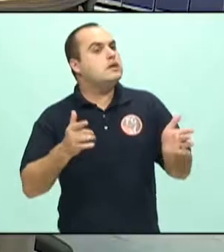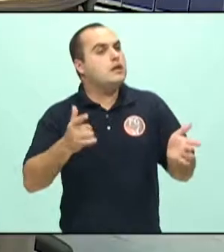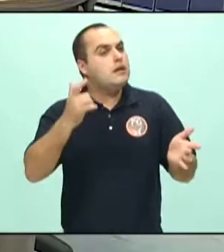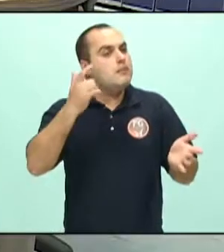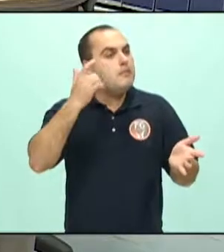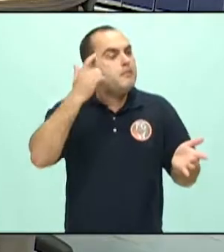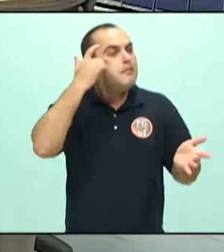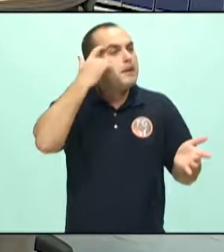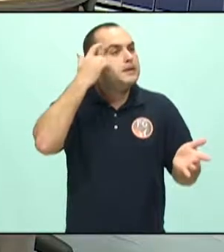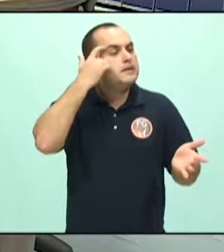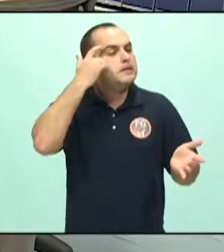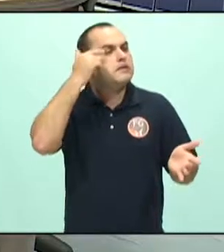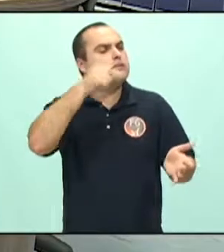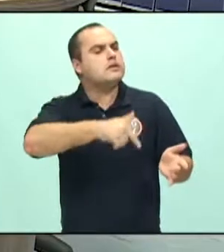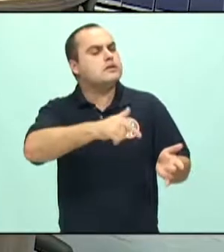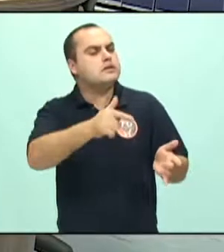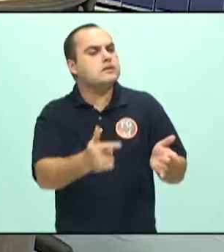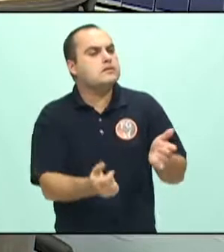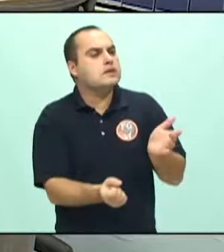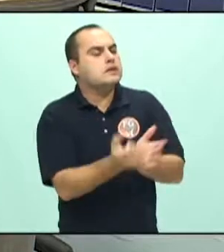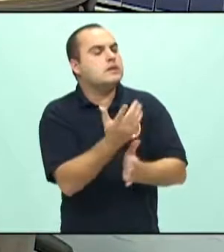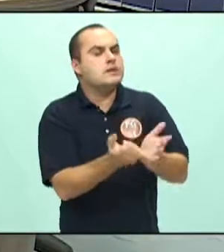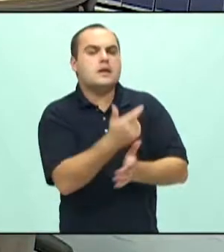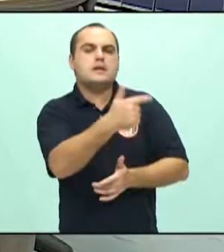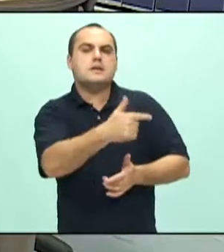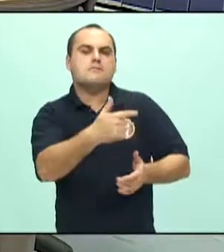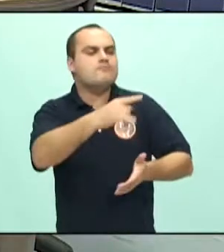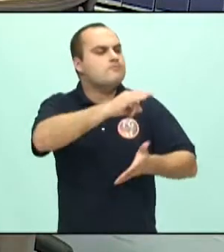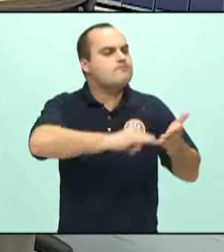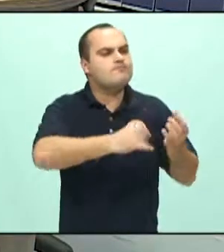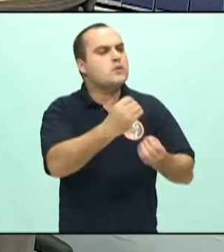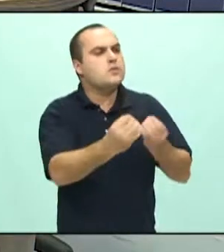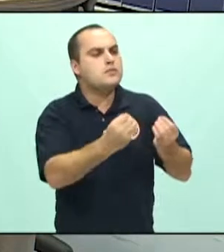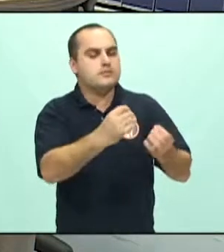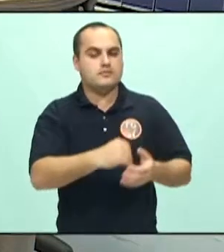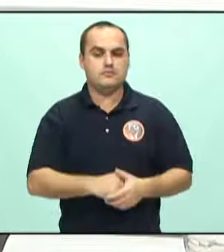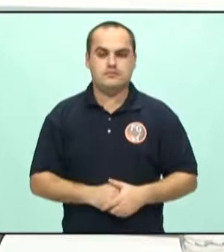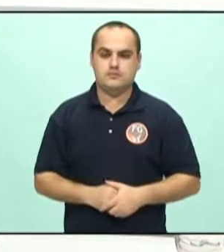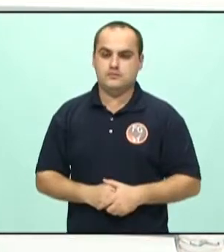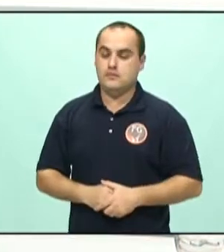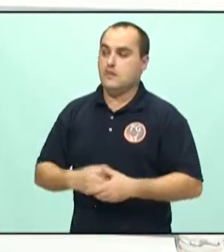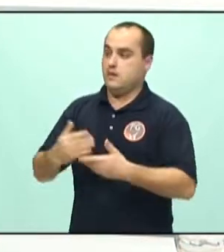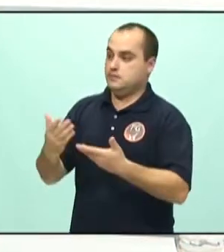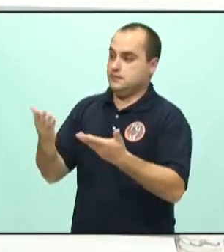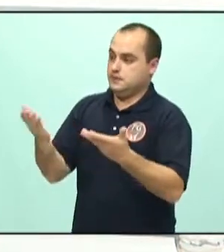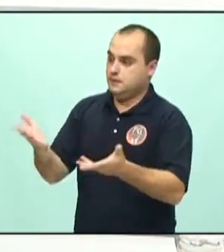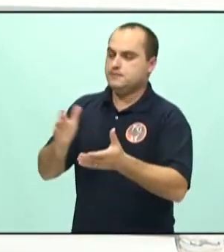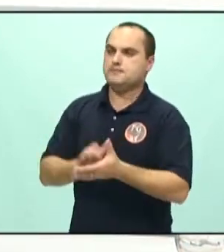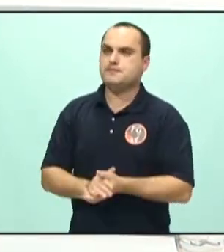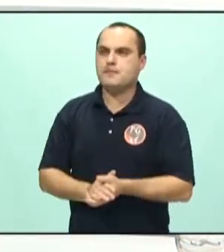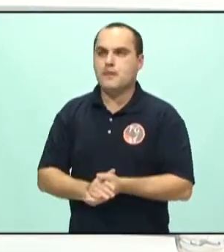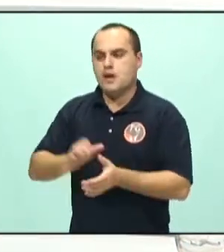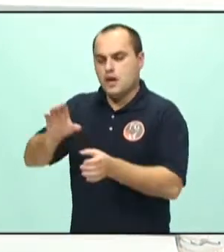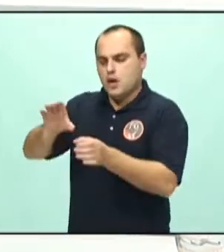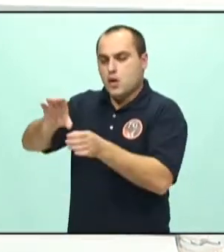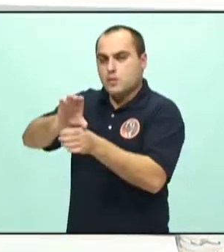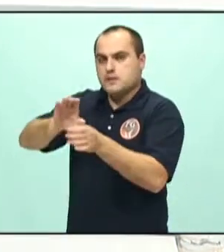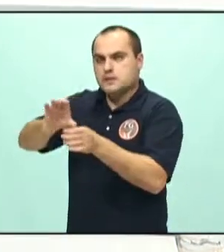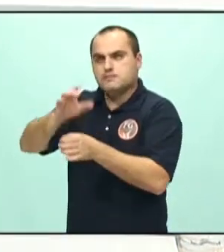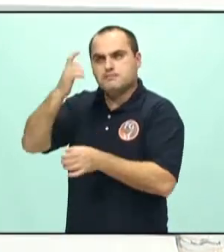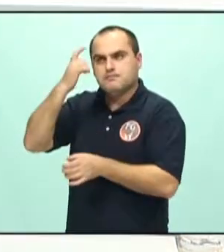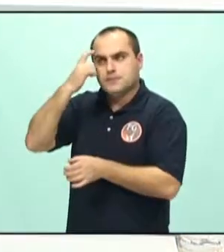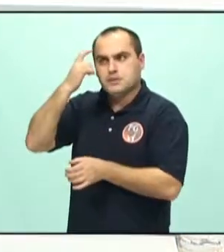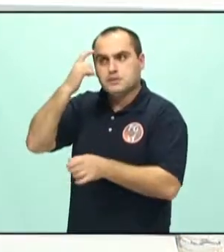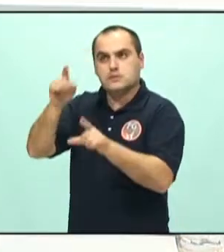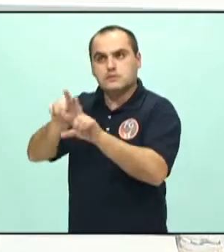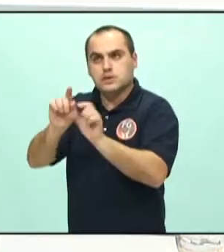ideia surgiu numa reunião aqui na Câmara de Vereadores, uma reunião da Comissão de Complexos Portuários, juntamente com a Intersindical, e justamente para